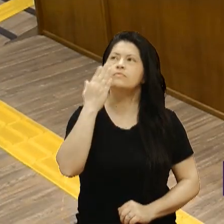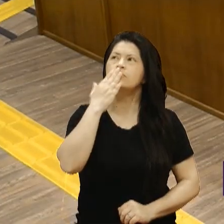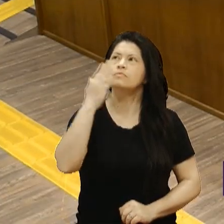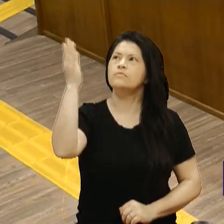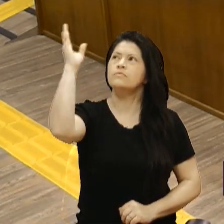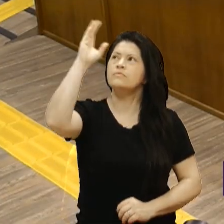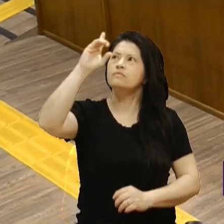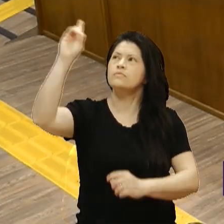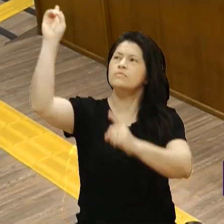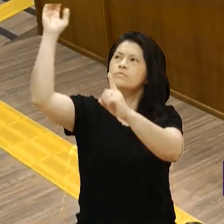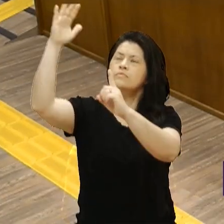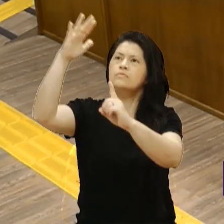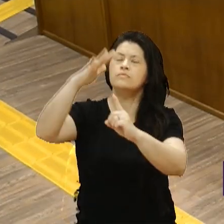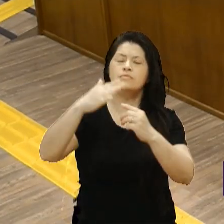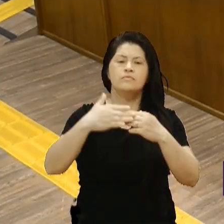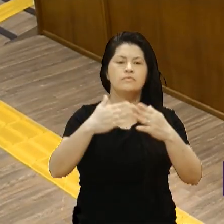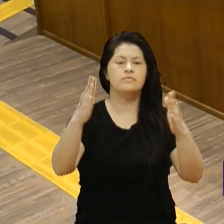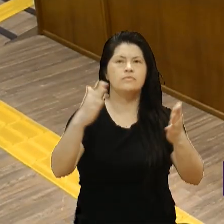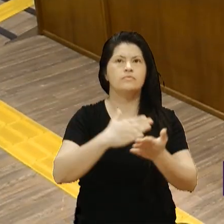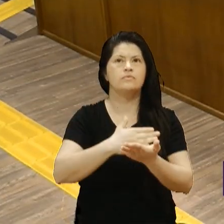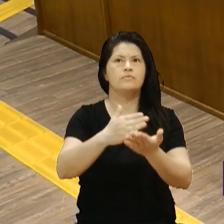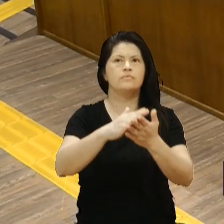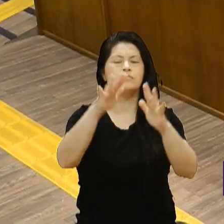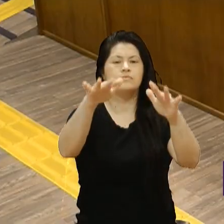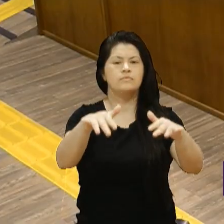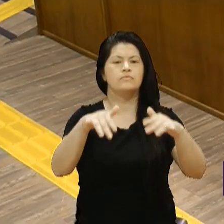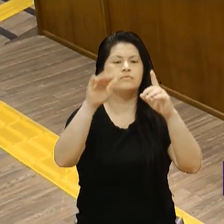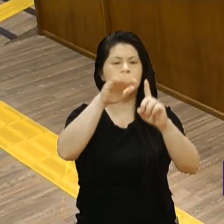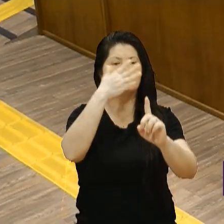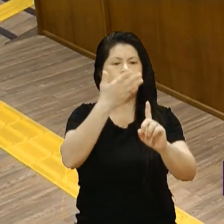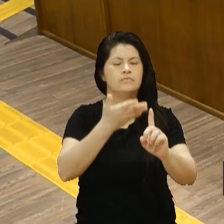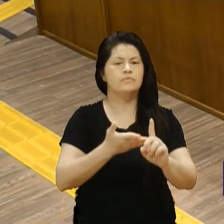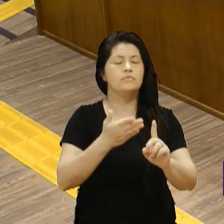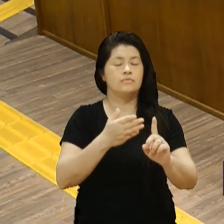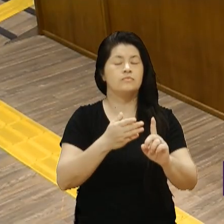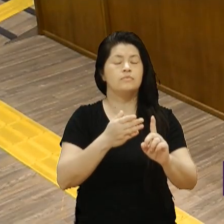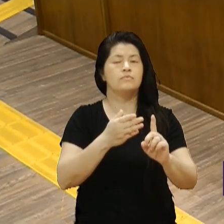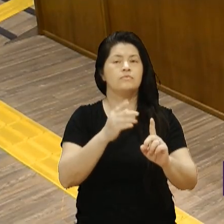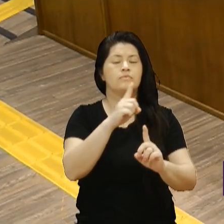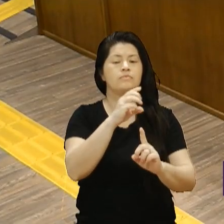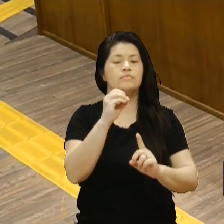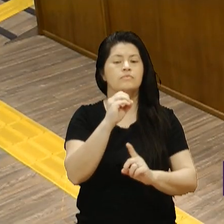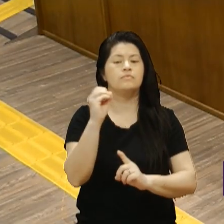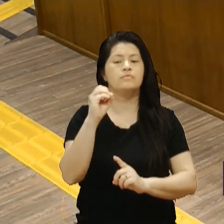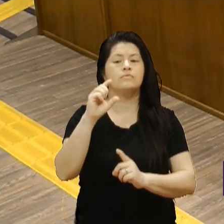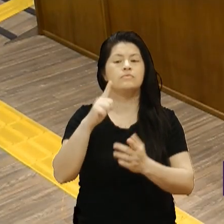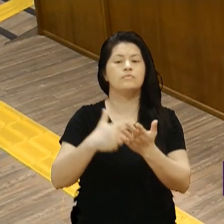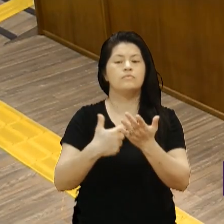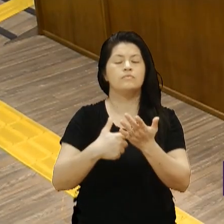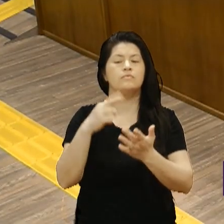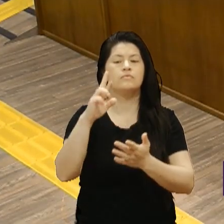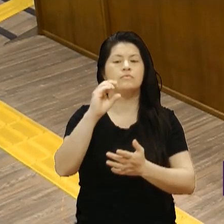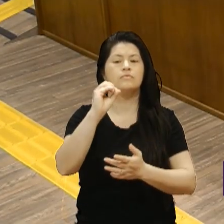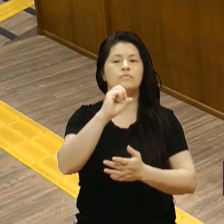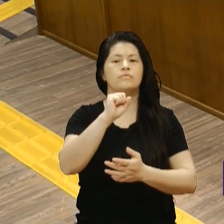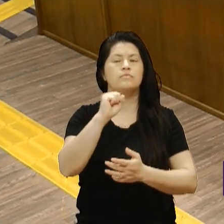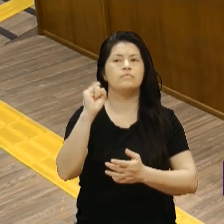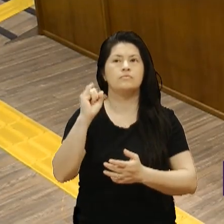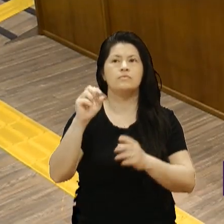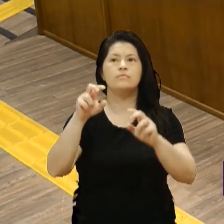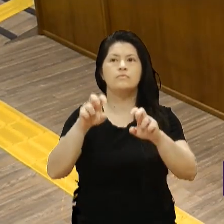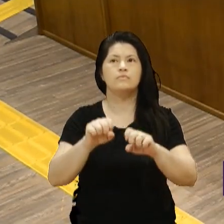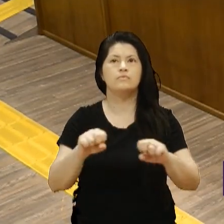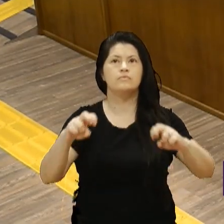Invocando a proteção de Deus, declaro abertos os trabalhos da presente sessão solene em homenagem aos 100 anos da Livraria Rossi. Sentai-vos.